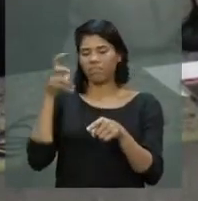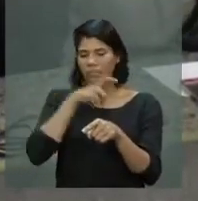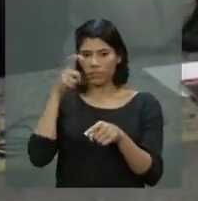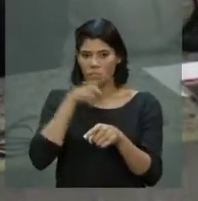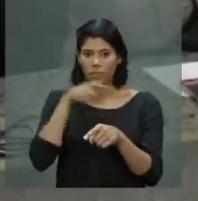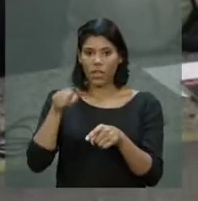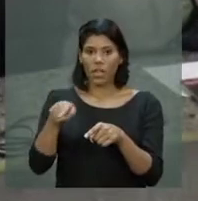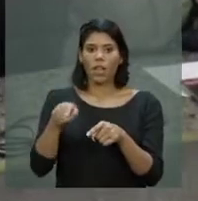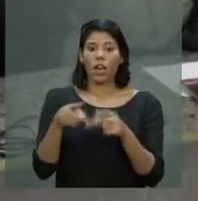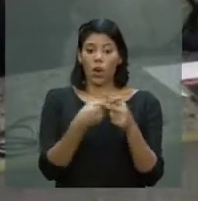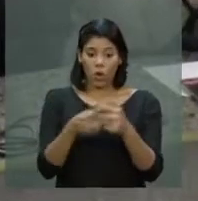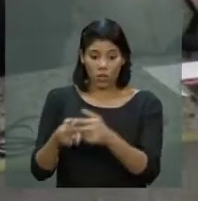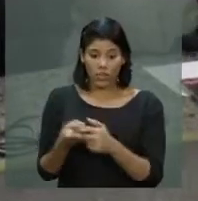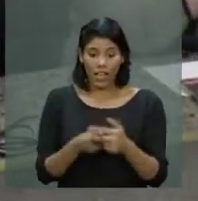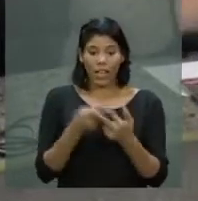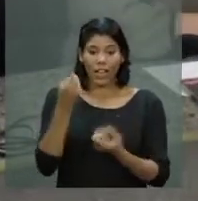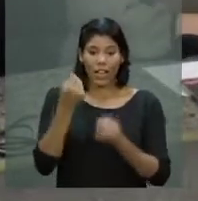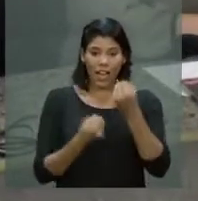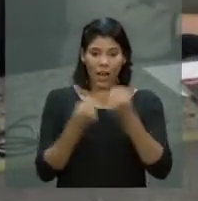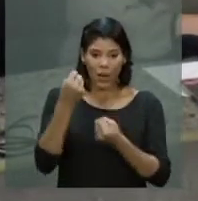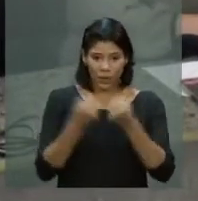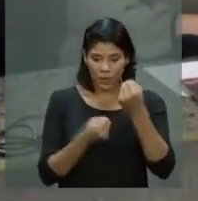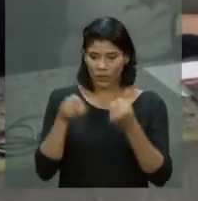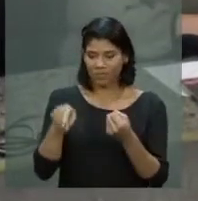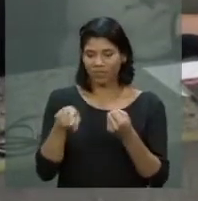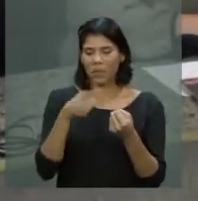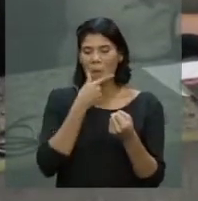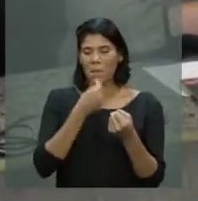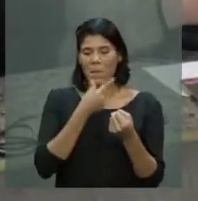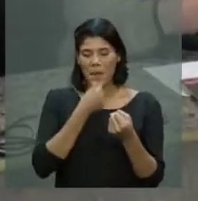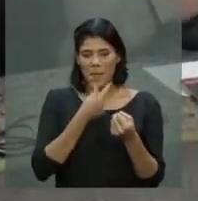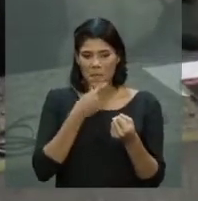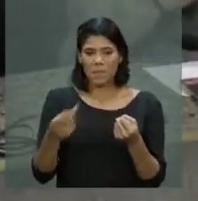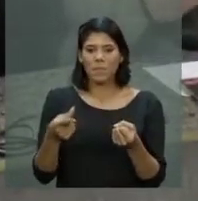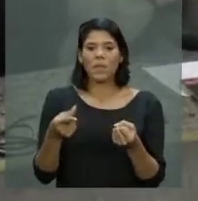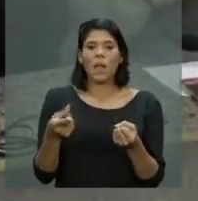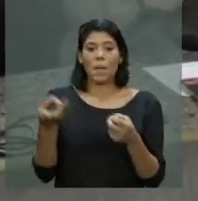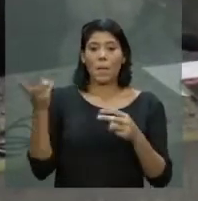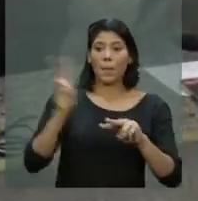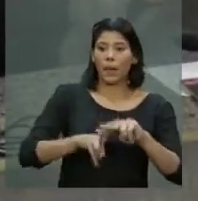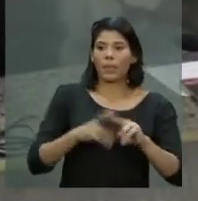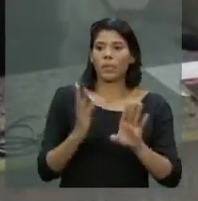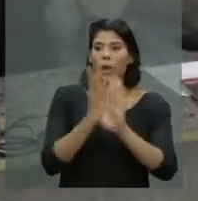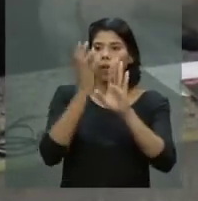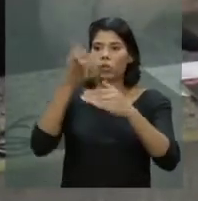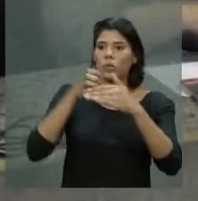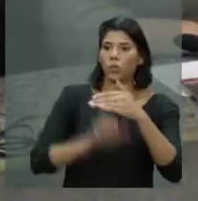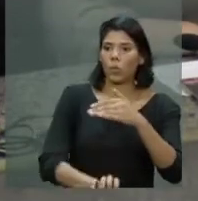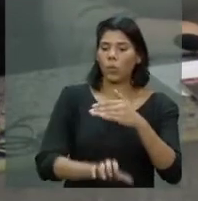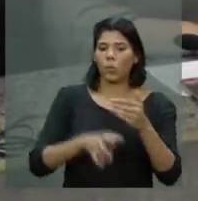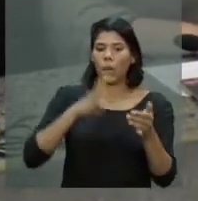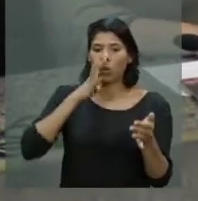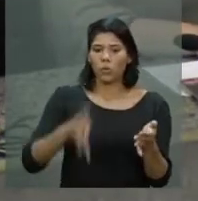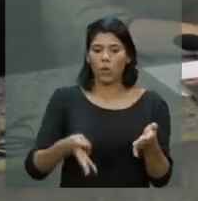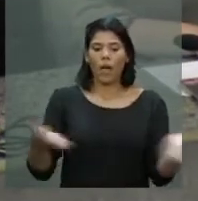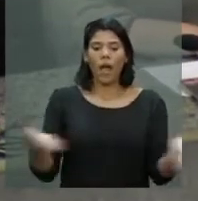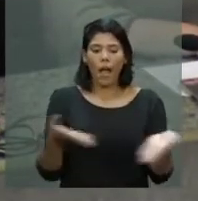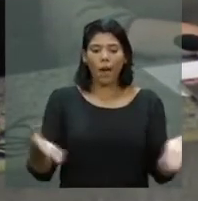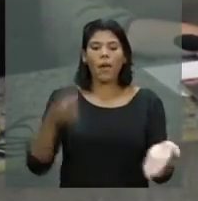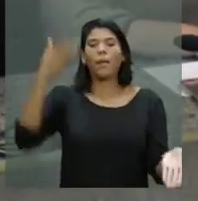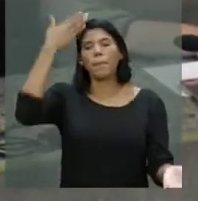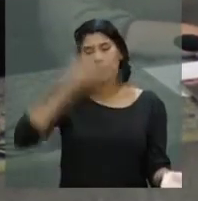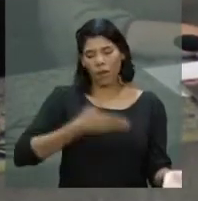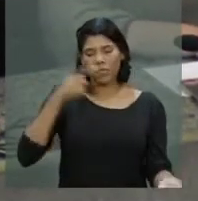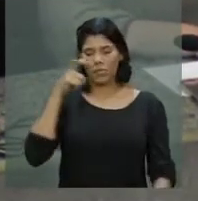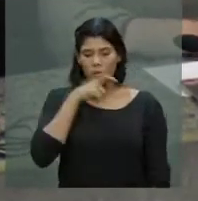de borracheiro e que tem todo o nosso respeito, todo o respeito dessa casa e da nossa sociedade. Então, conte com o nosso trabalho, comigo, para que a